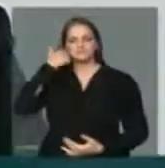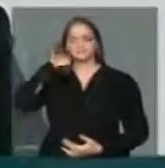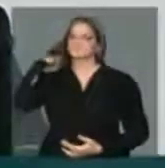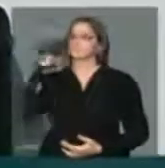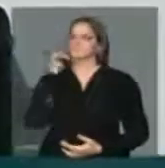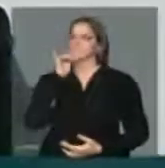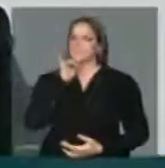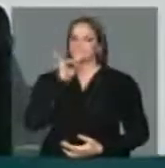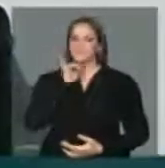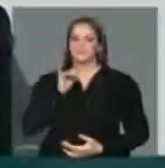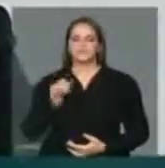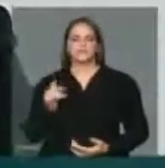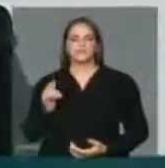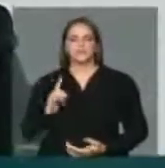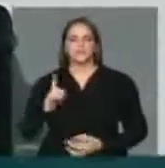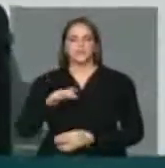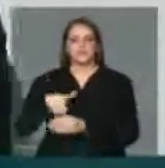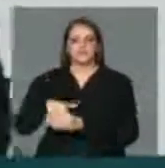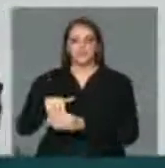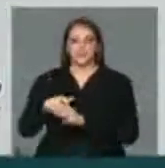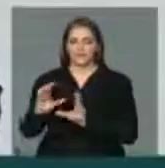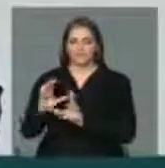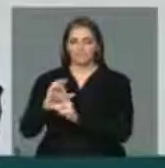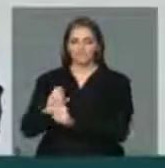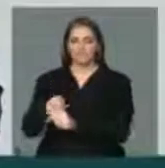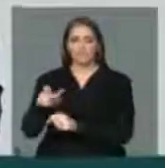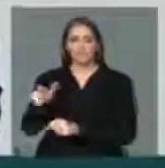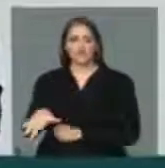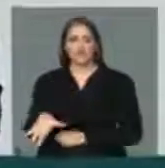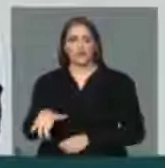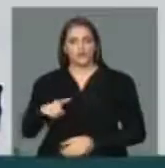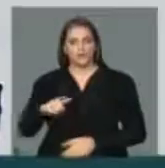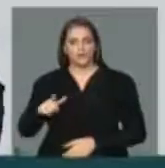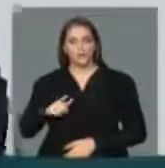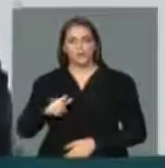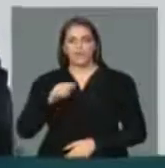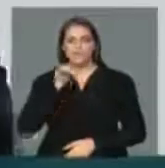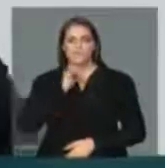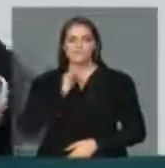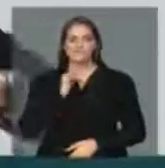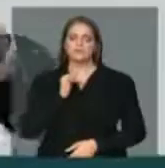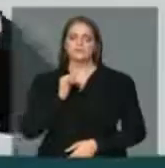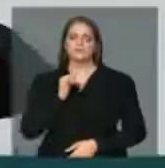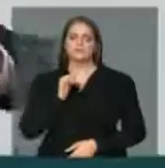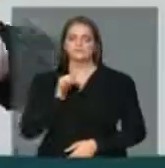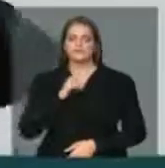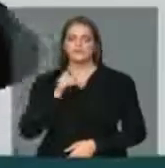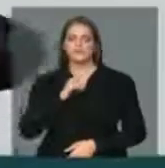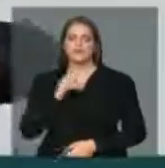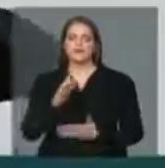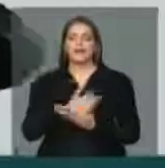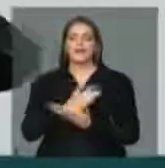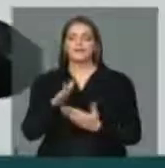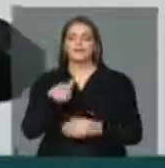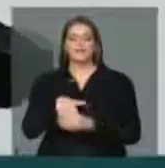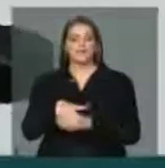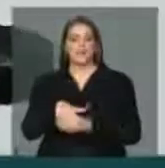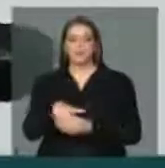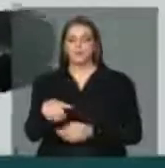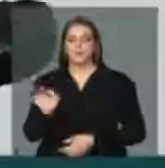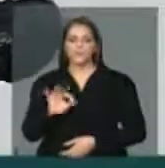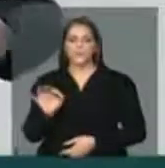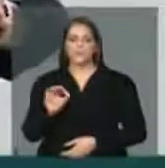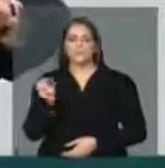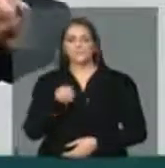sobras eleitorais. Hoje existe a cultura do voto inútil. Então, centenas de milhares de pessoas